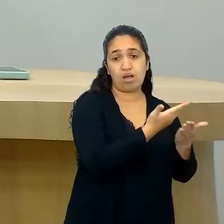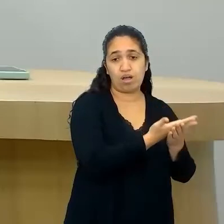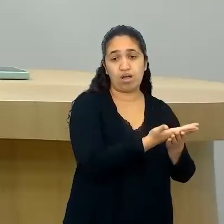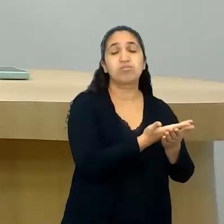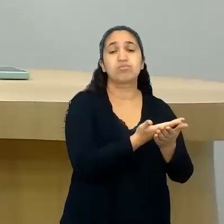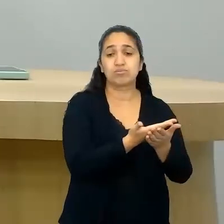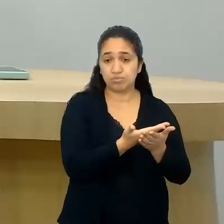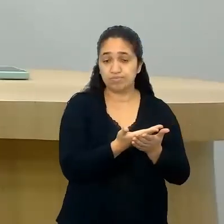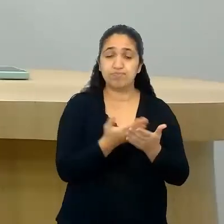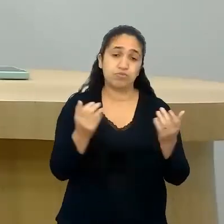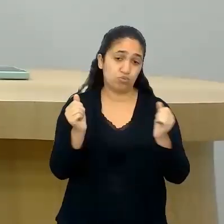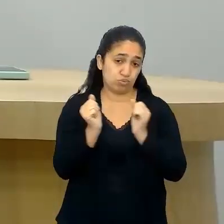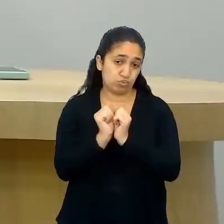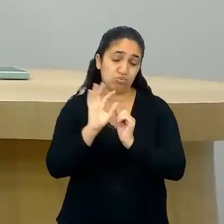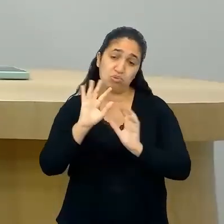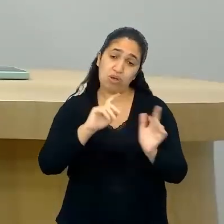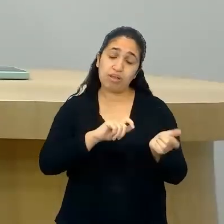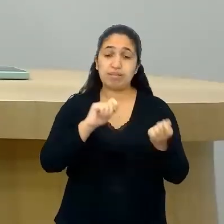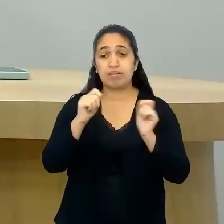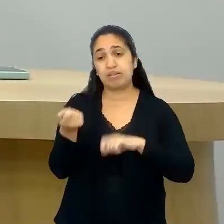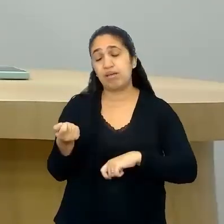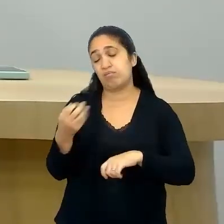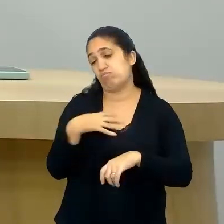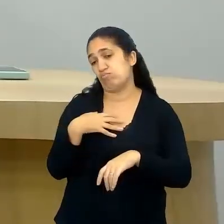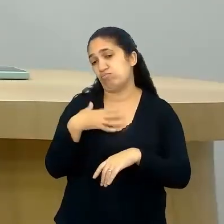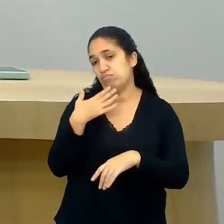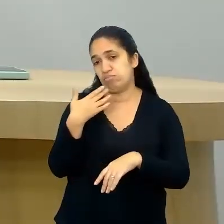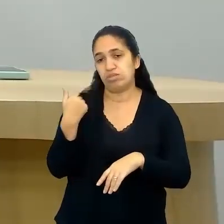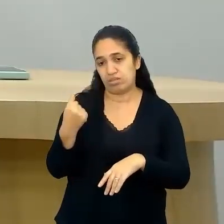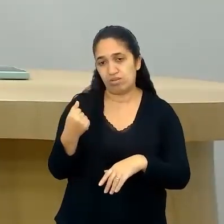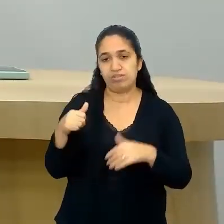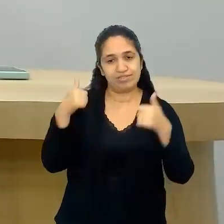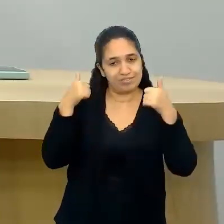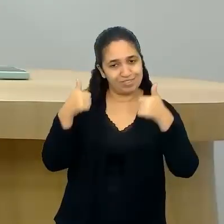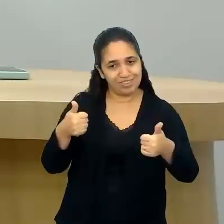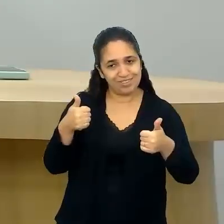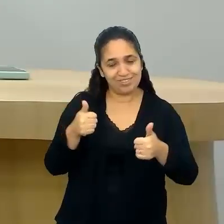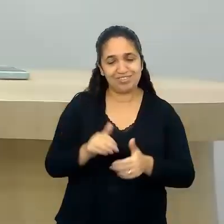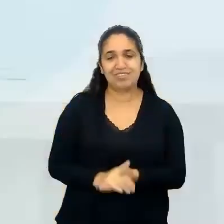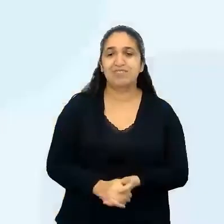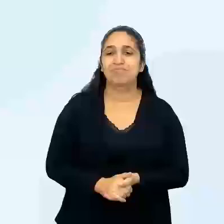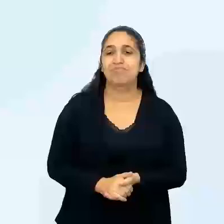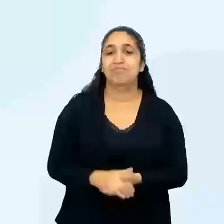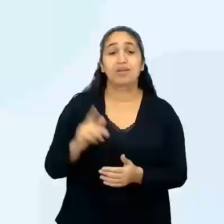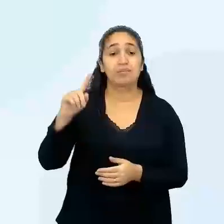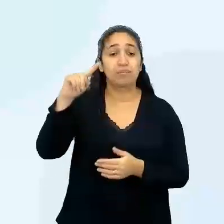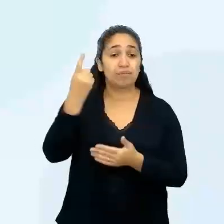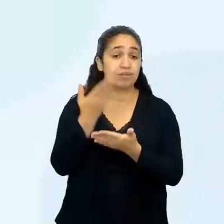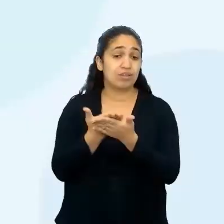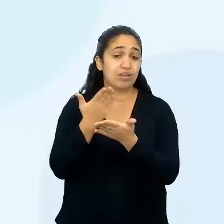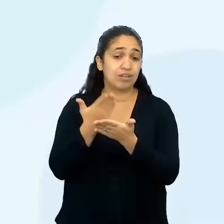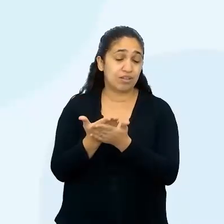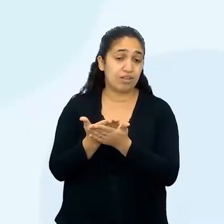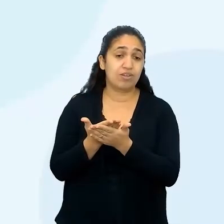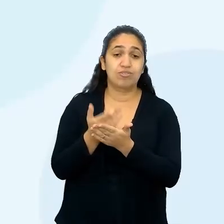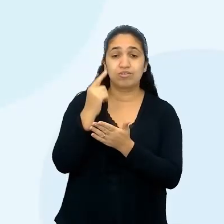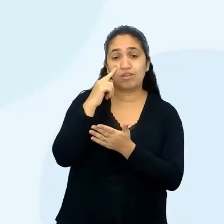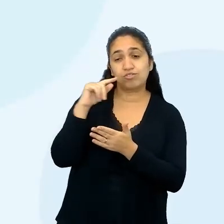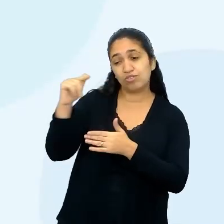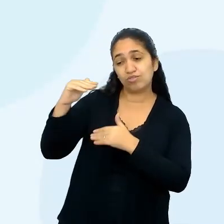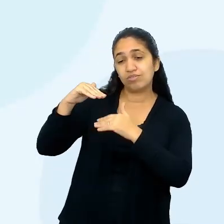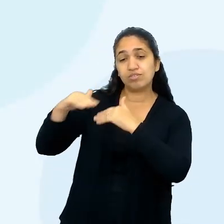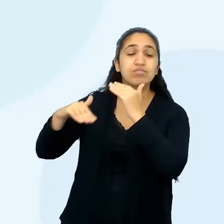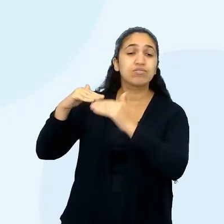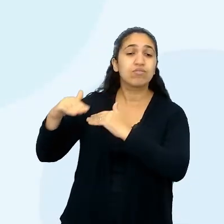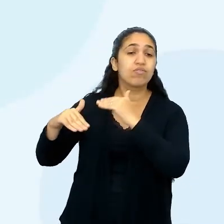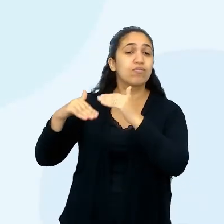aí, né, ou pode adaptar aí da melhor maneira possível. Certo, galera? Então, na próxima aula a gente vai ver aí os